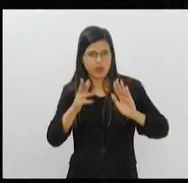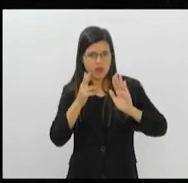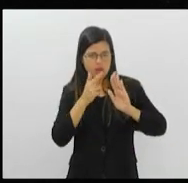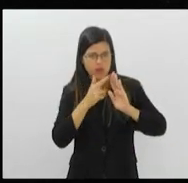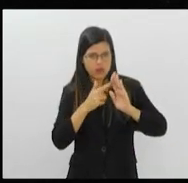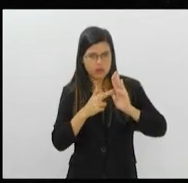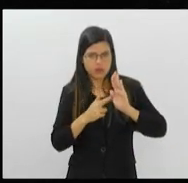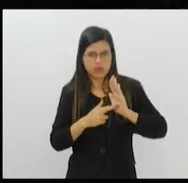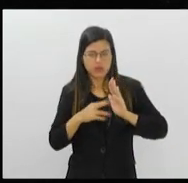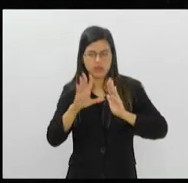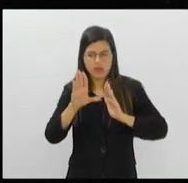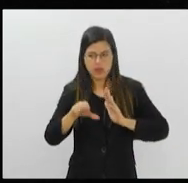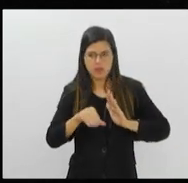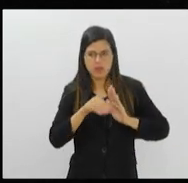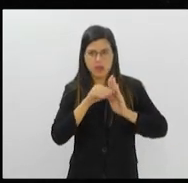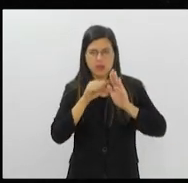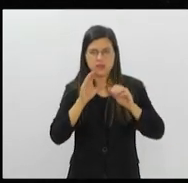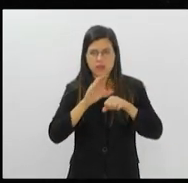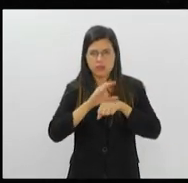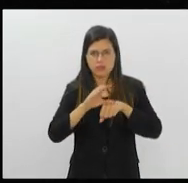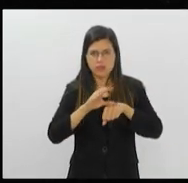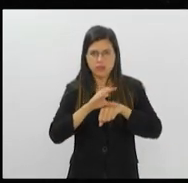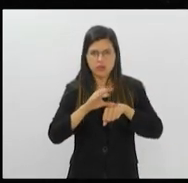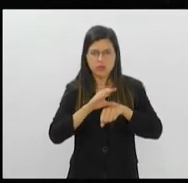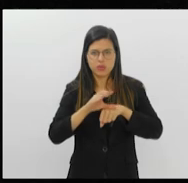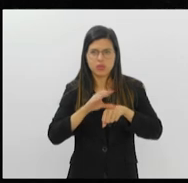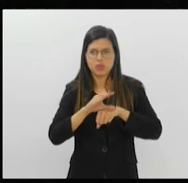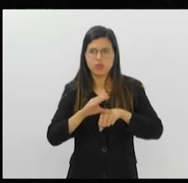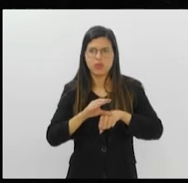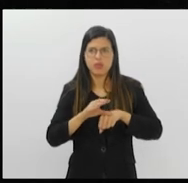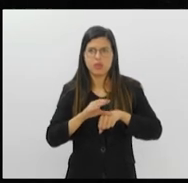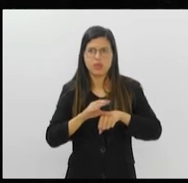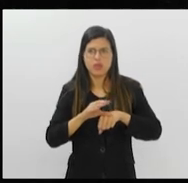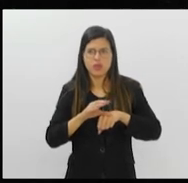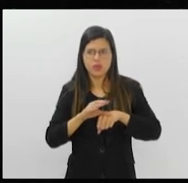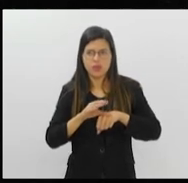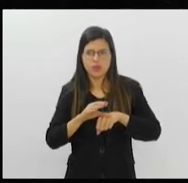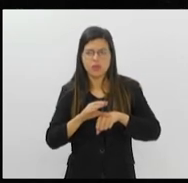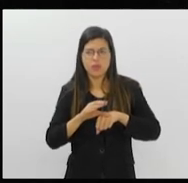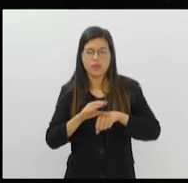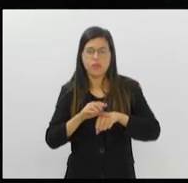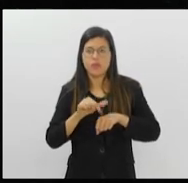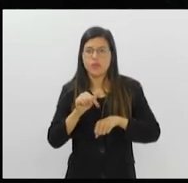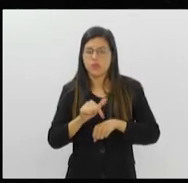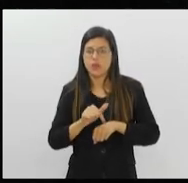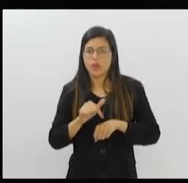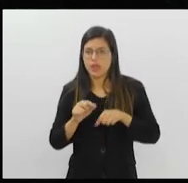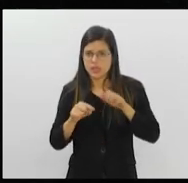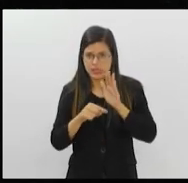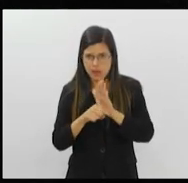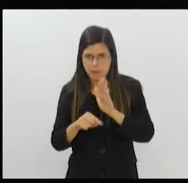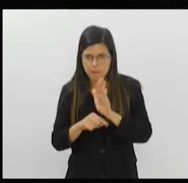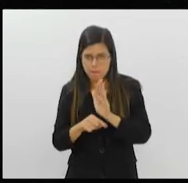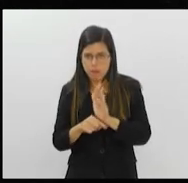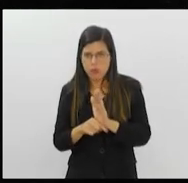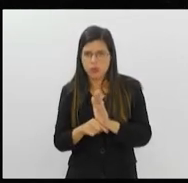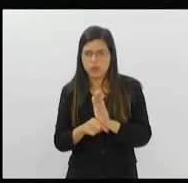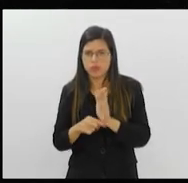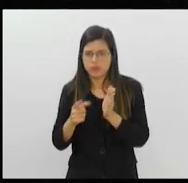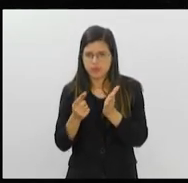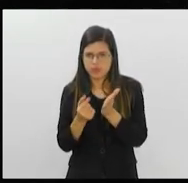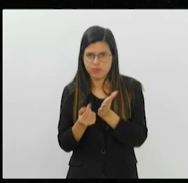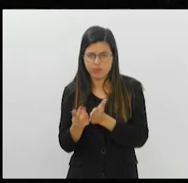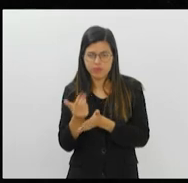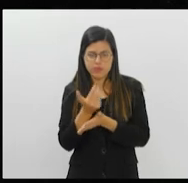da emenda constitucional, que implantou a reforma, o benefício fiscal vai acabar.